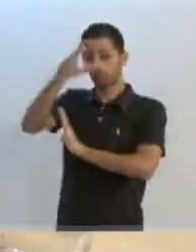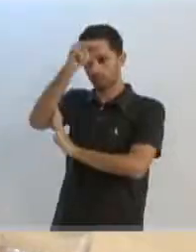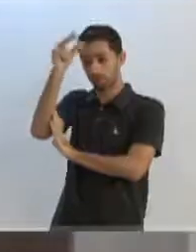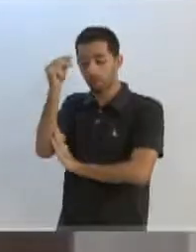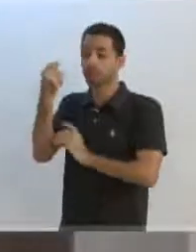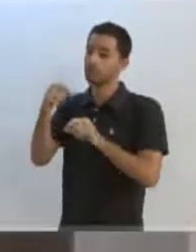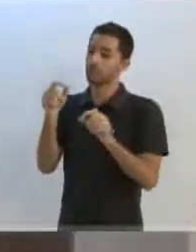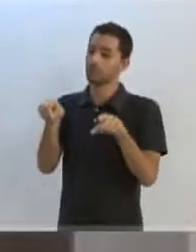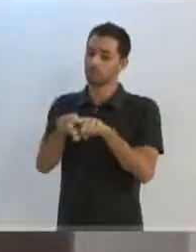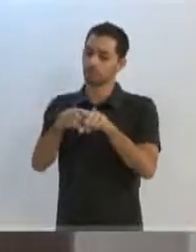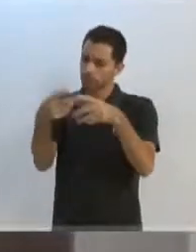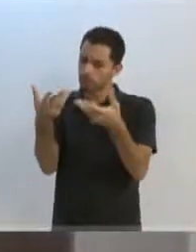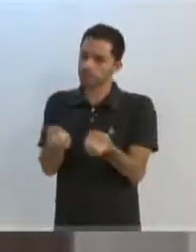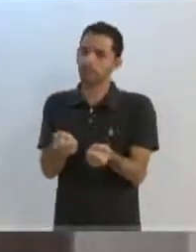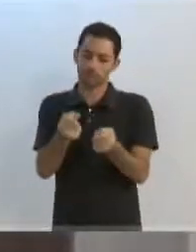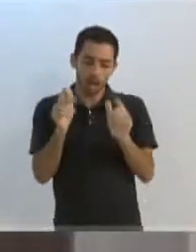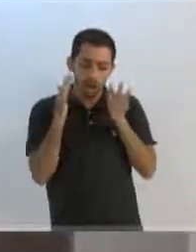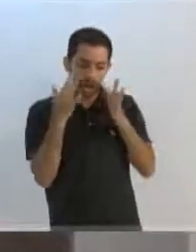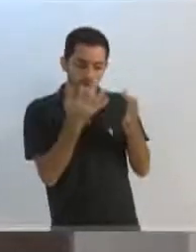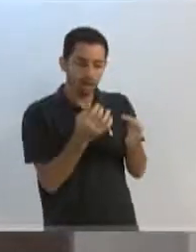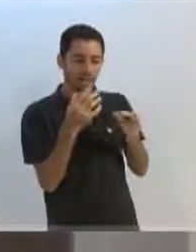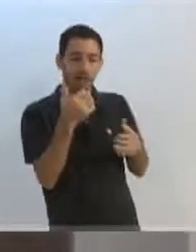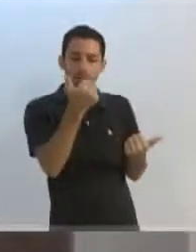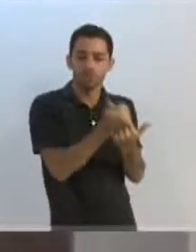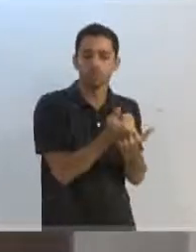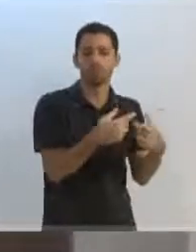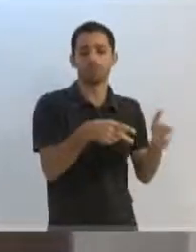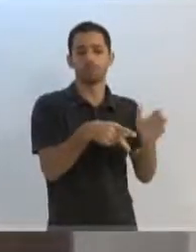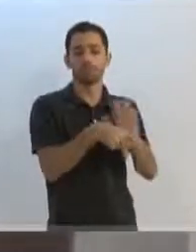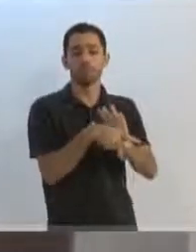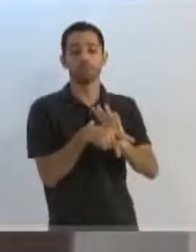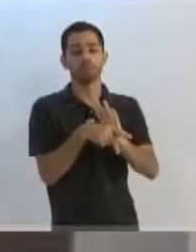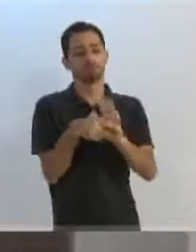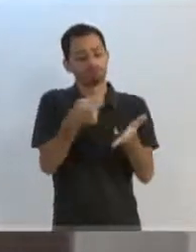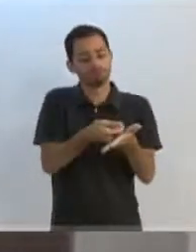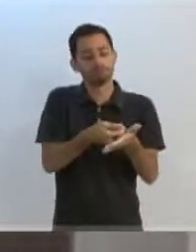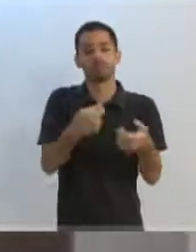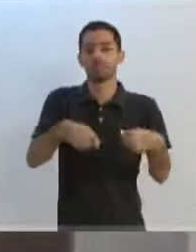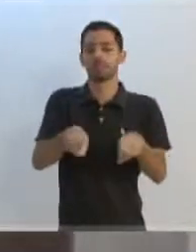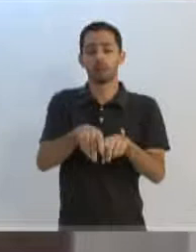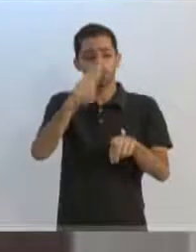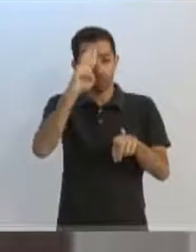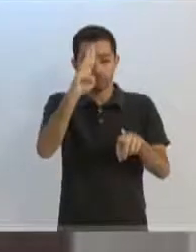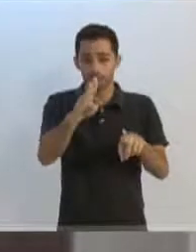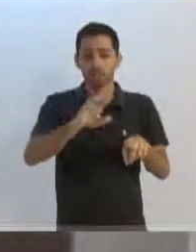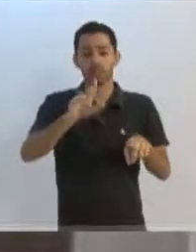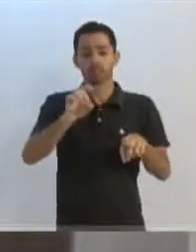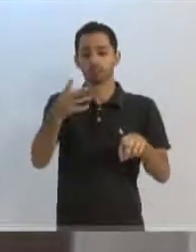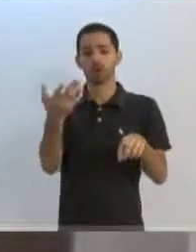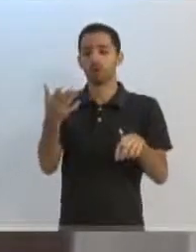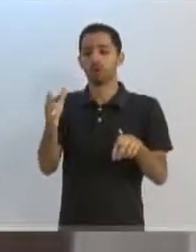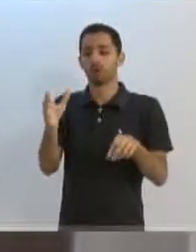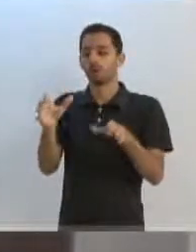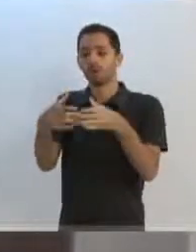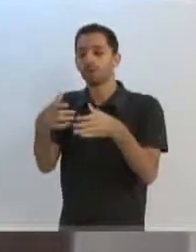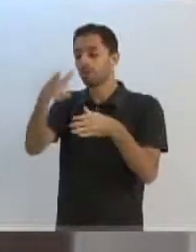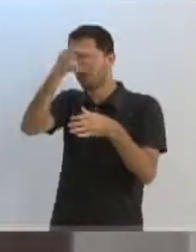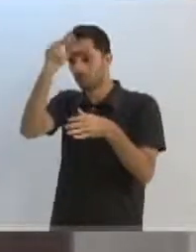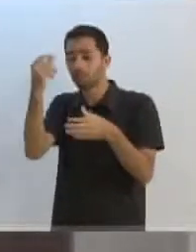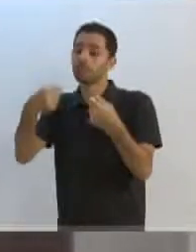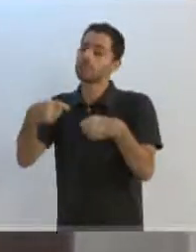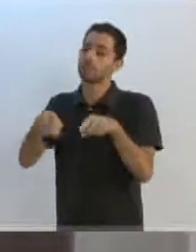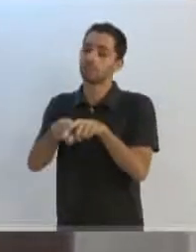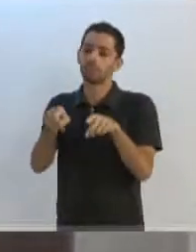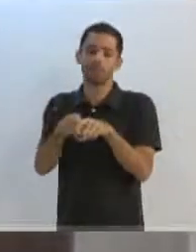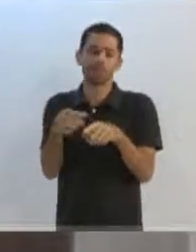política pública de verdade com a atenção que ele que ela exige pois se continuar sendo uma prioridade não da linha de frente interesse da gestão de fato vai